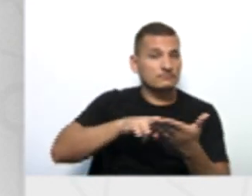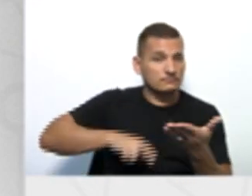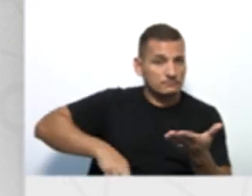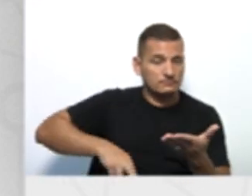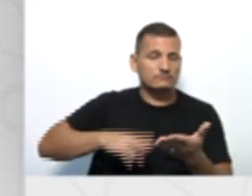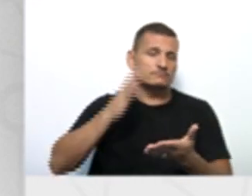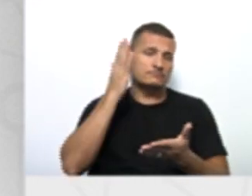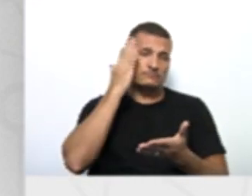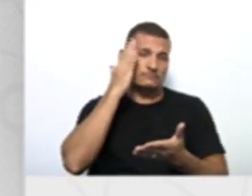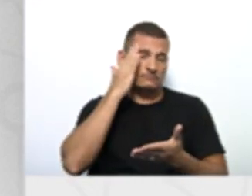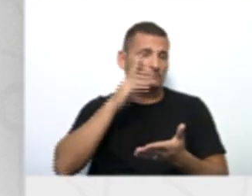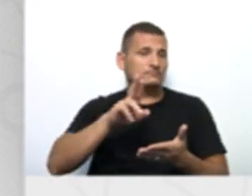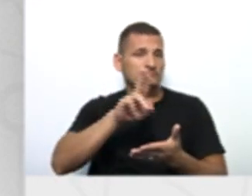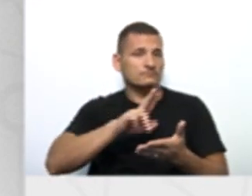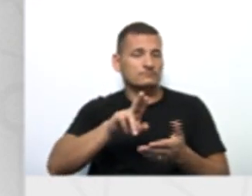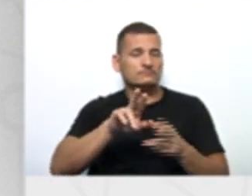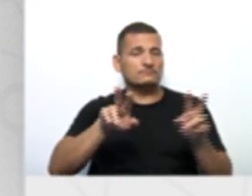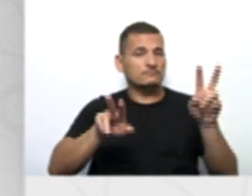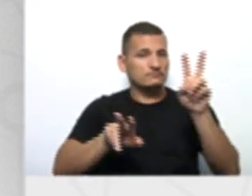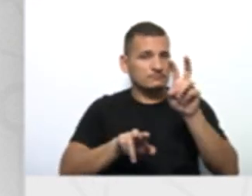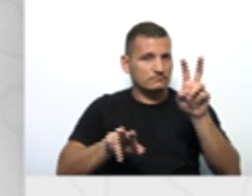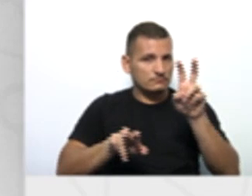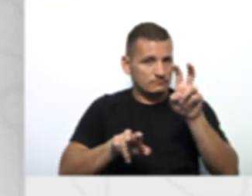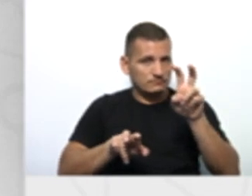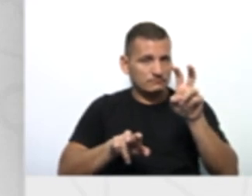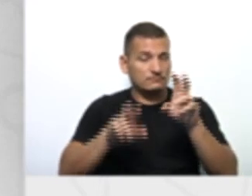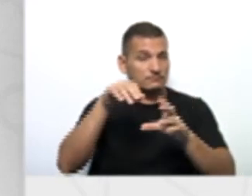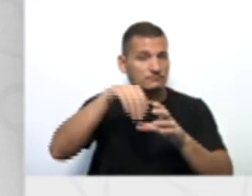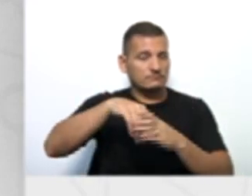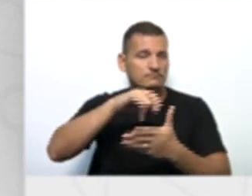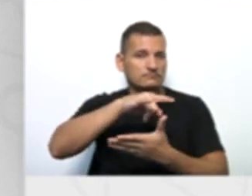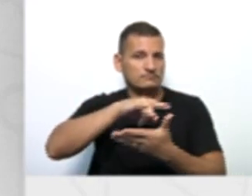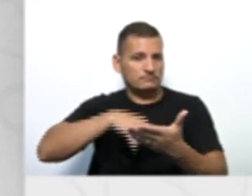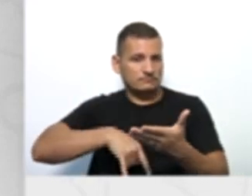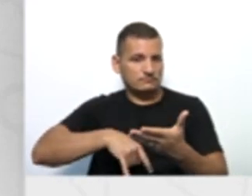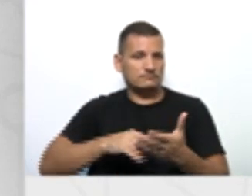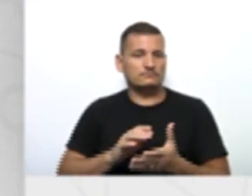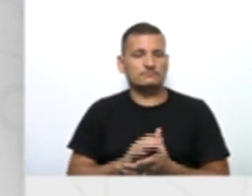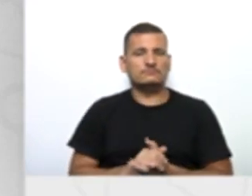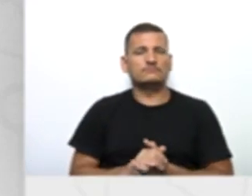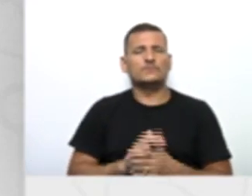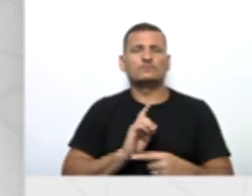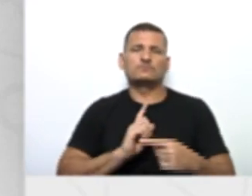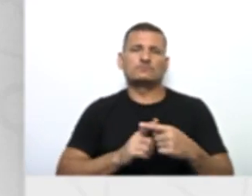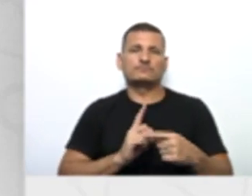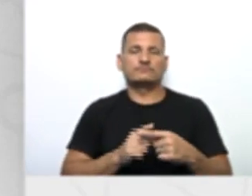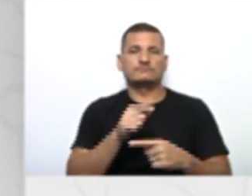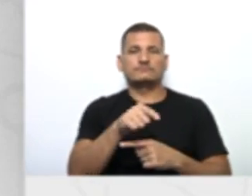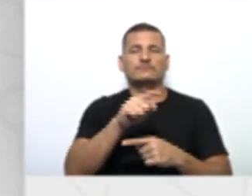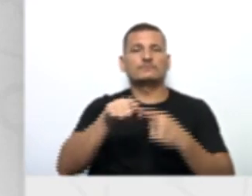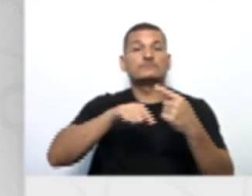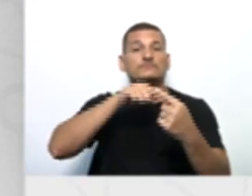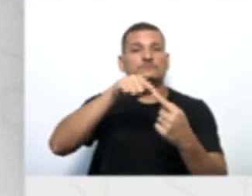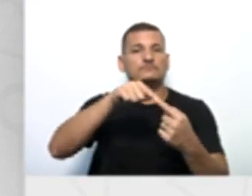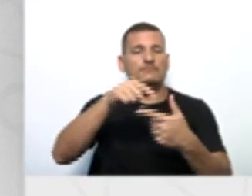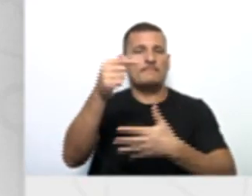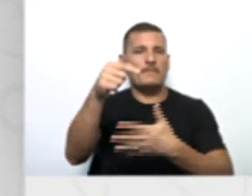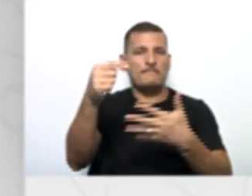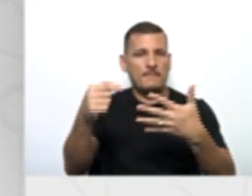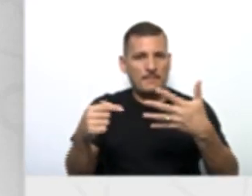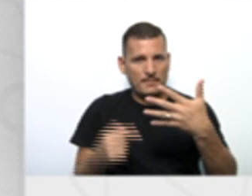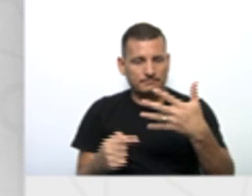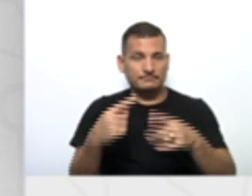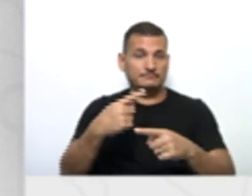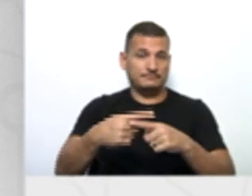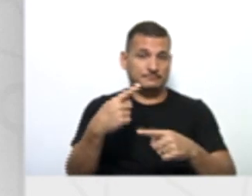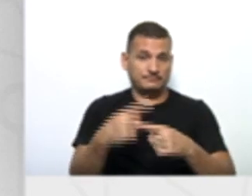de citações e referências nos nossos documentos elaborados. Por que esses são os nossos objetivos? Esses são os nossos